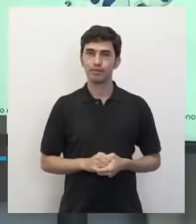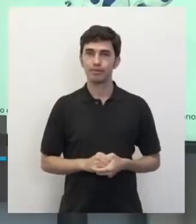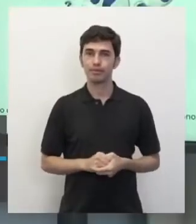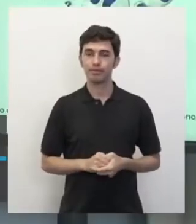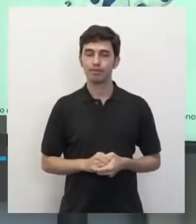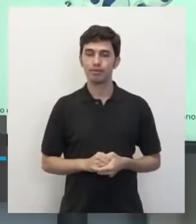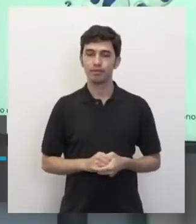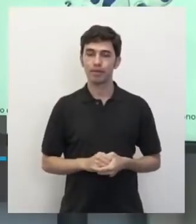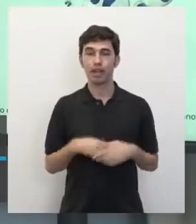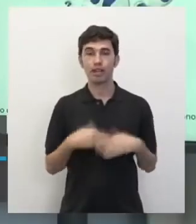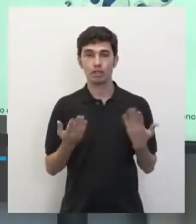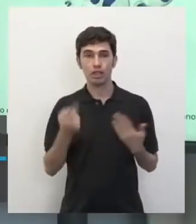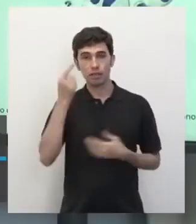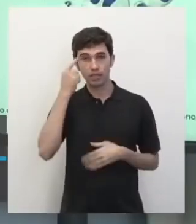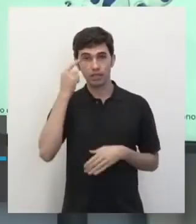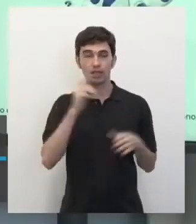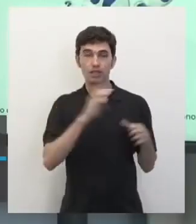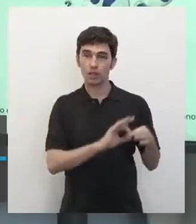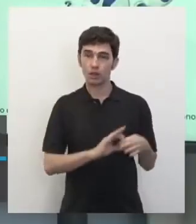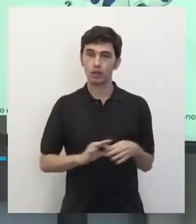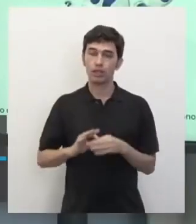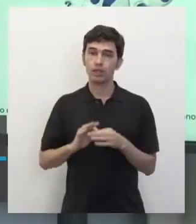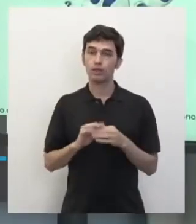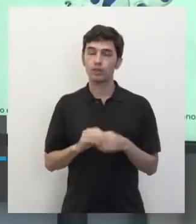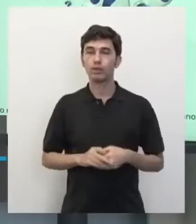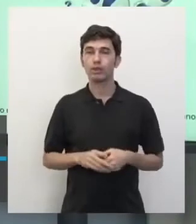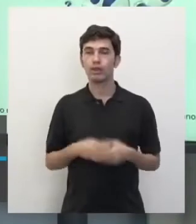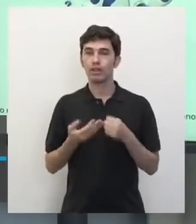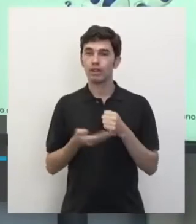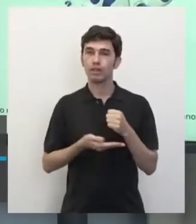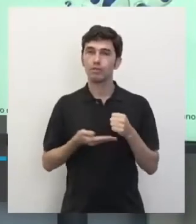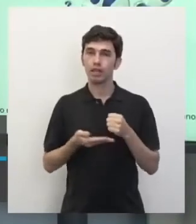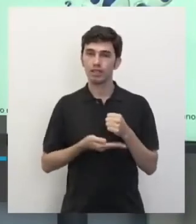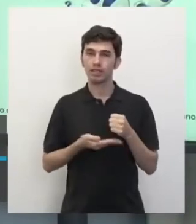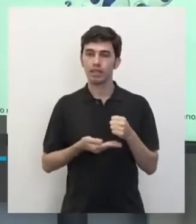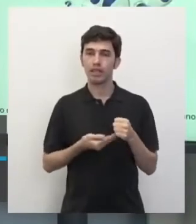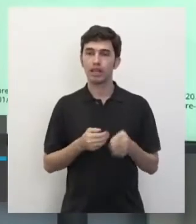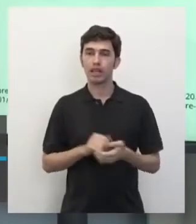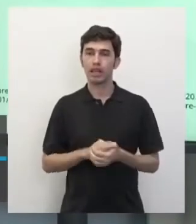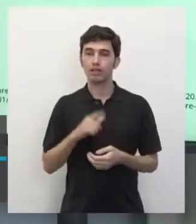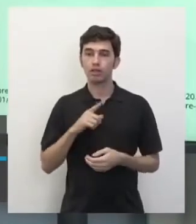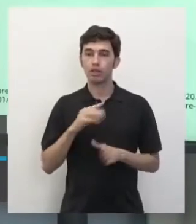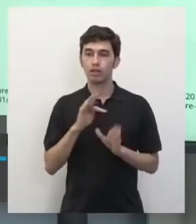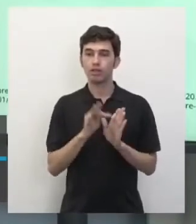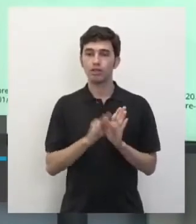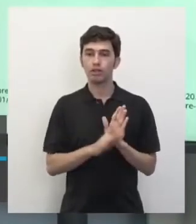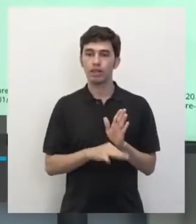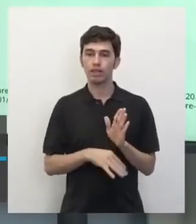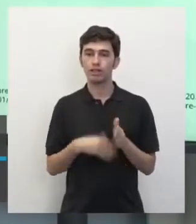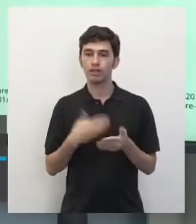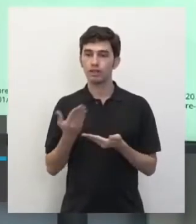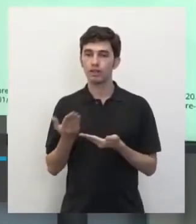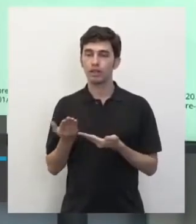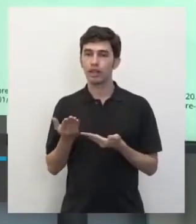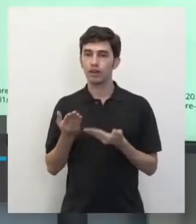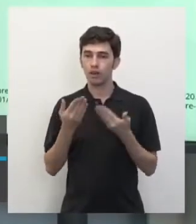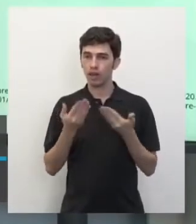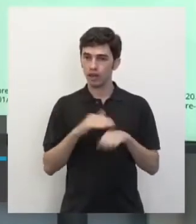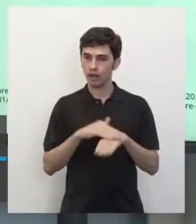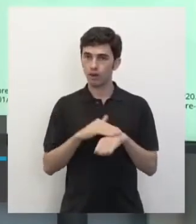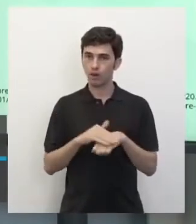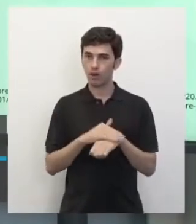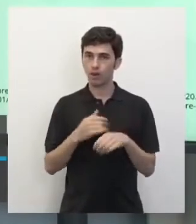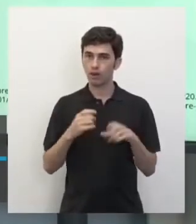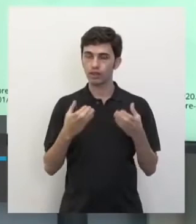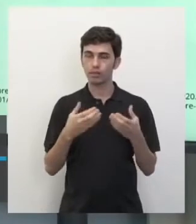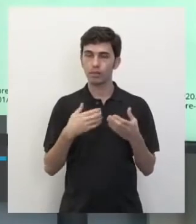já pensando nesse contexto, aí que vai embasar aí, ajudá-los, eu trouxe um texto aí, eu quero falar com vocês. Mas antes tem um